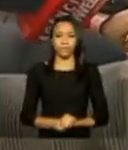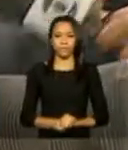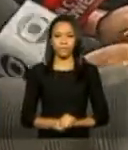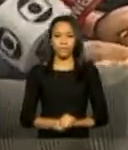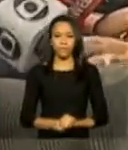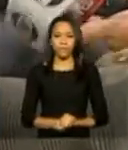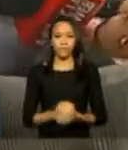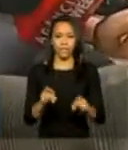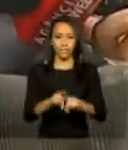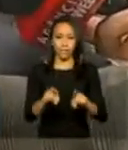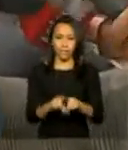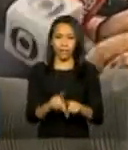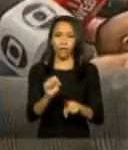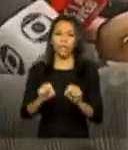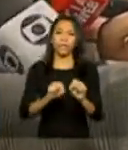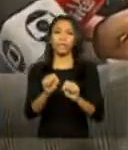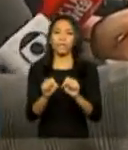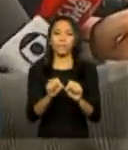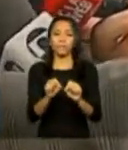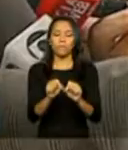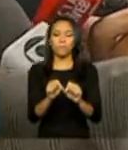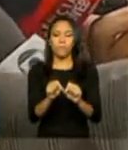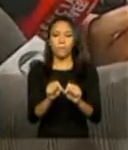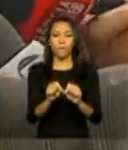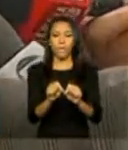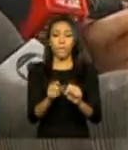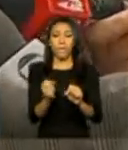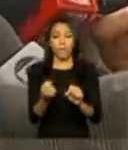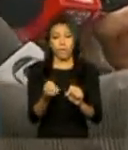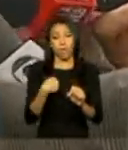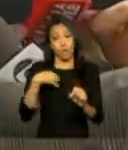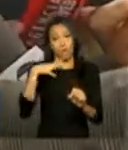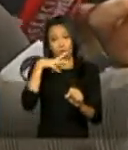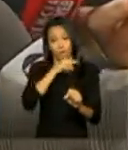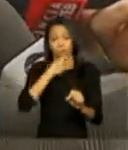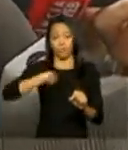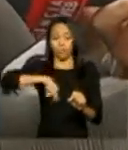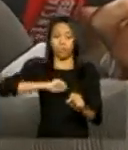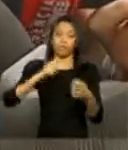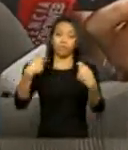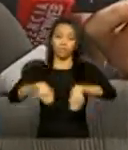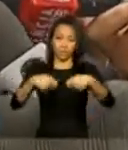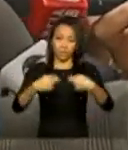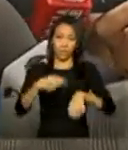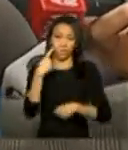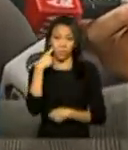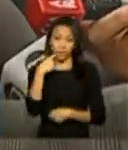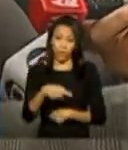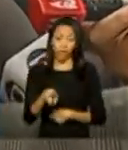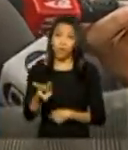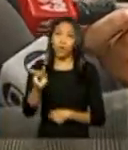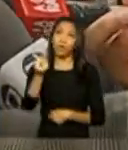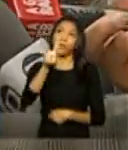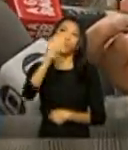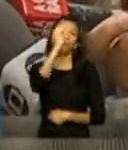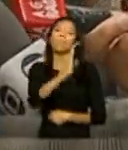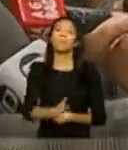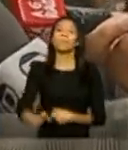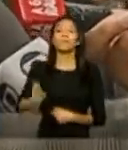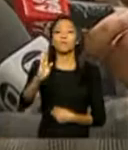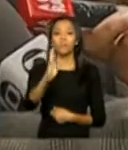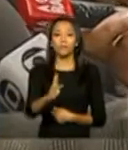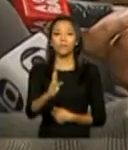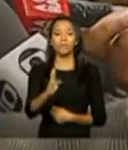é reduzir essa pressão de caminhões que tem hoje nos portos de Santos e Paranaguá, né? Sim, eu acho que nós precisamos ver o Brasil como um todo e